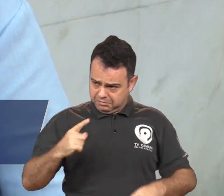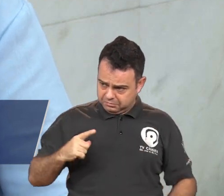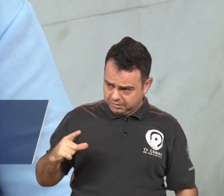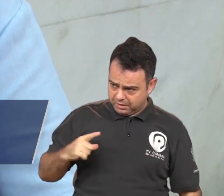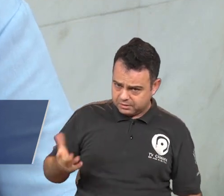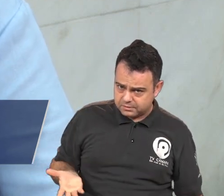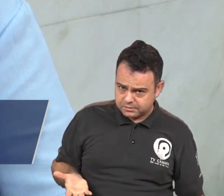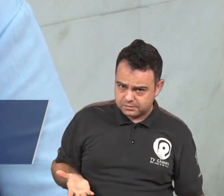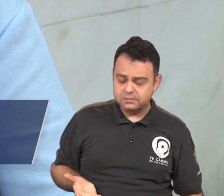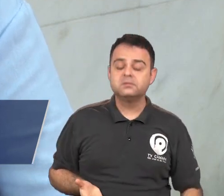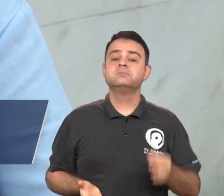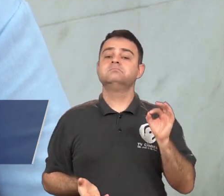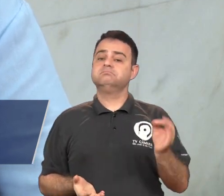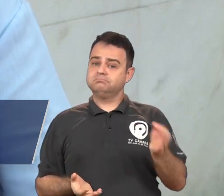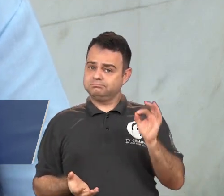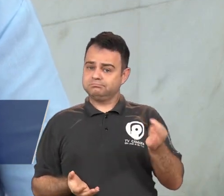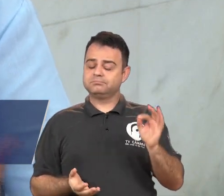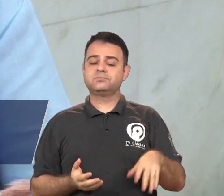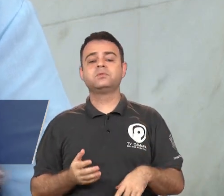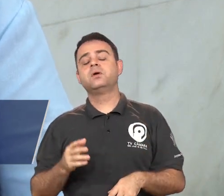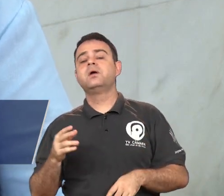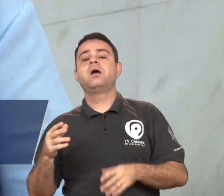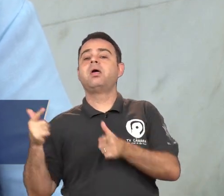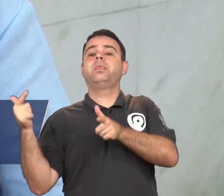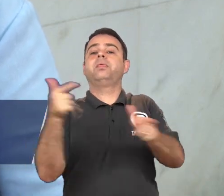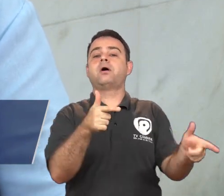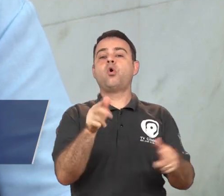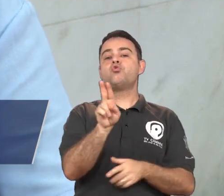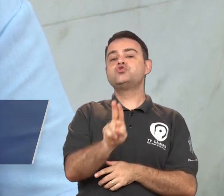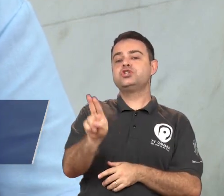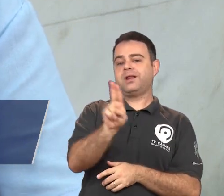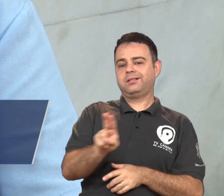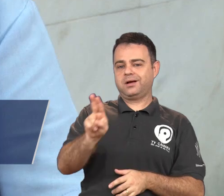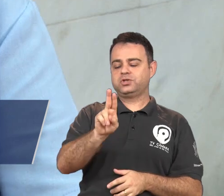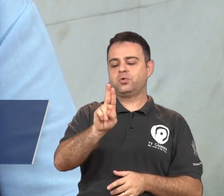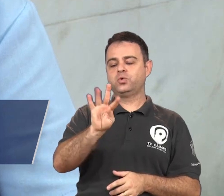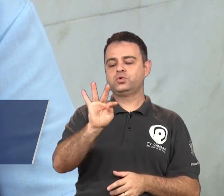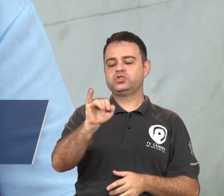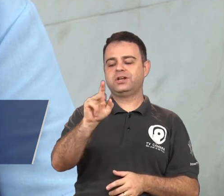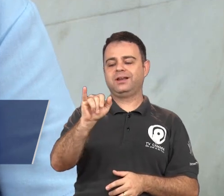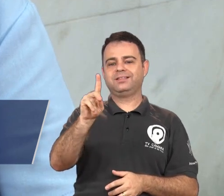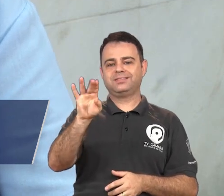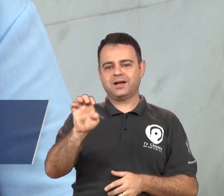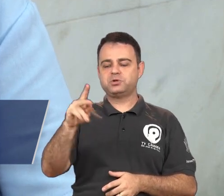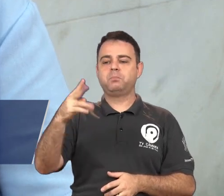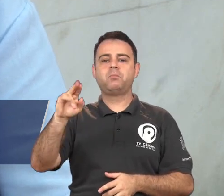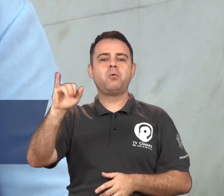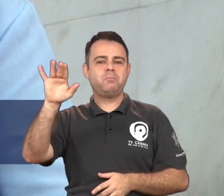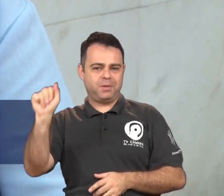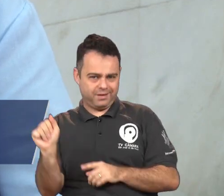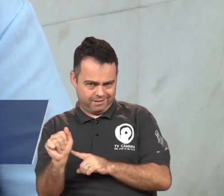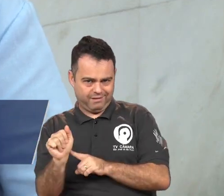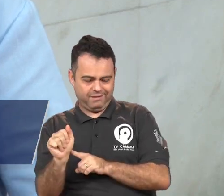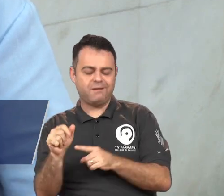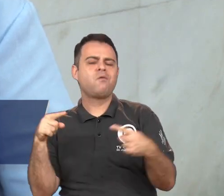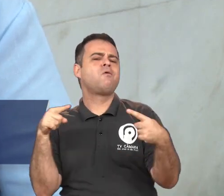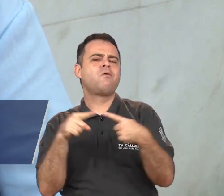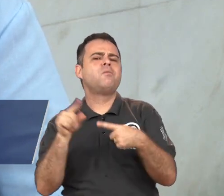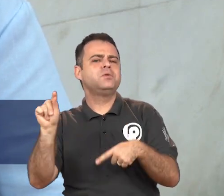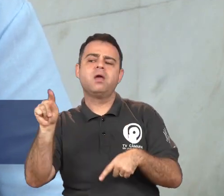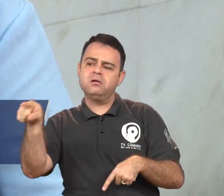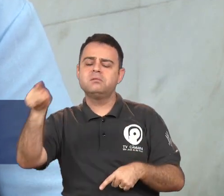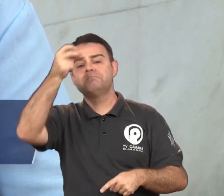mais interessante na utilidade pública, a gente poder abrir mais esse leque para que eles possam receber